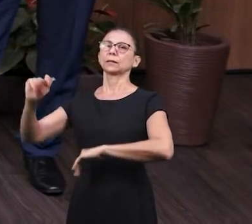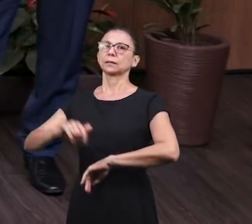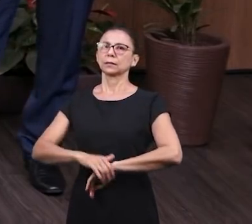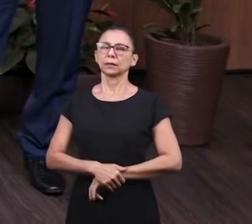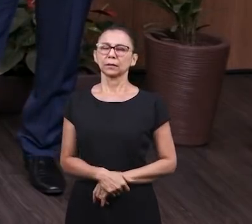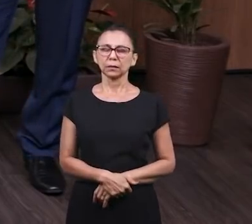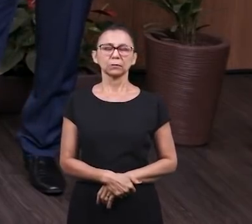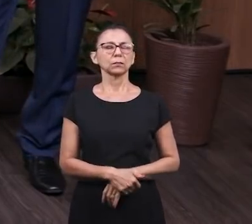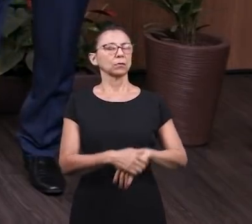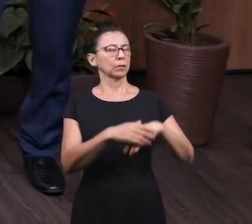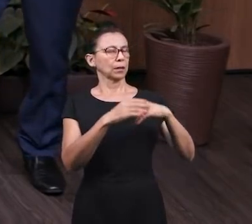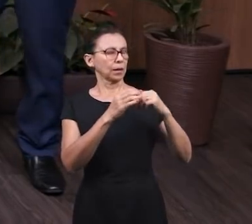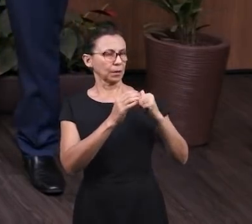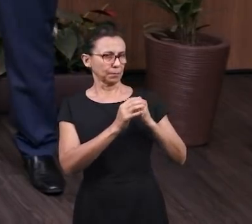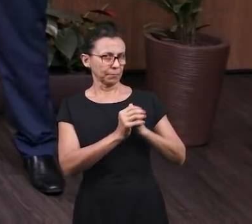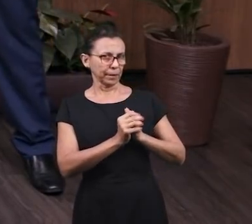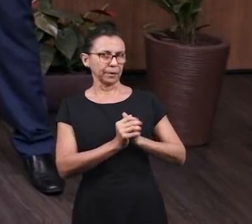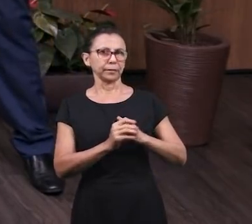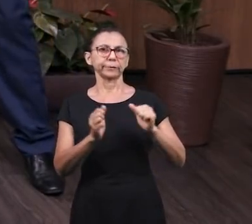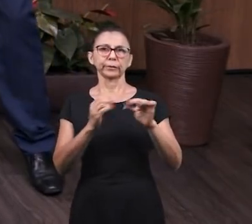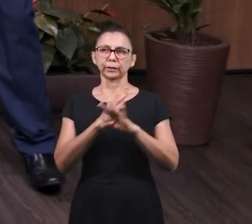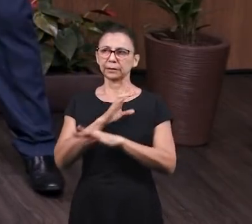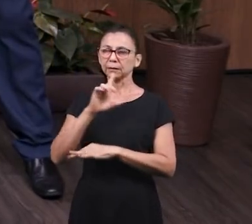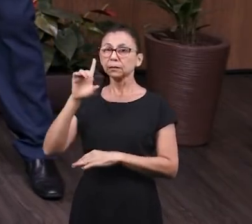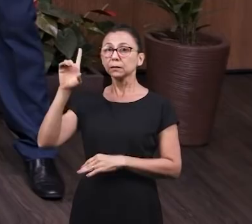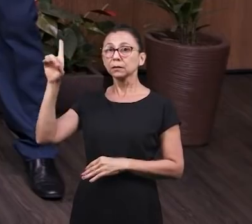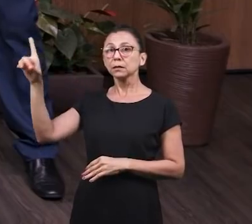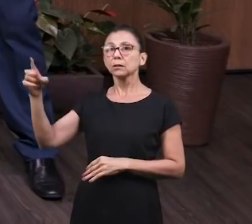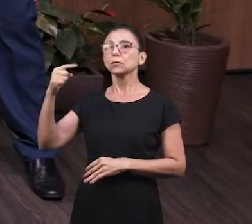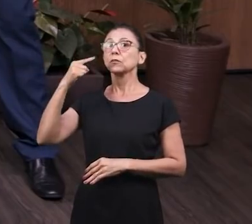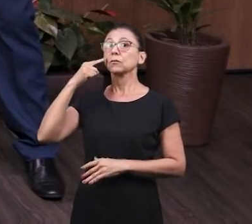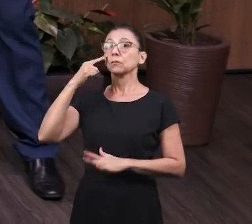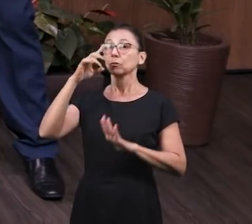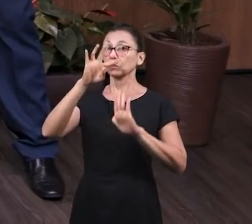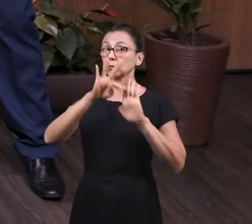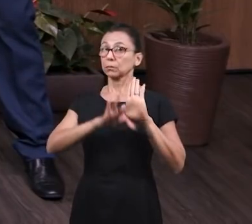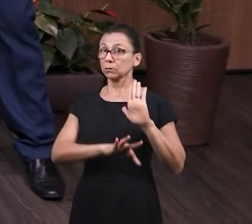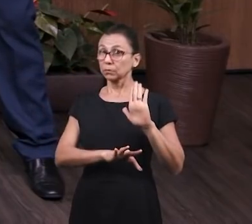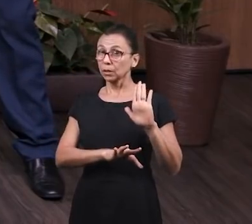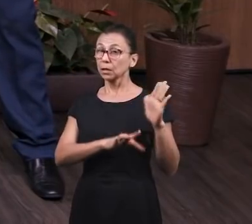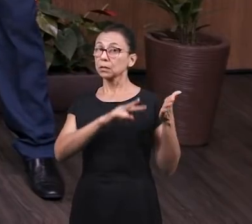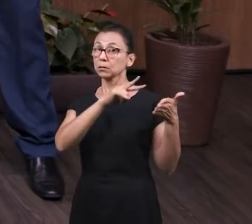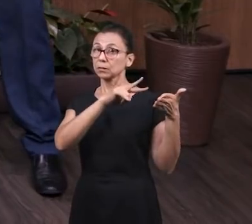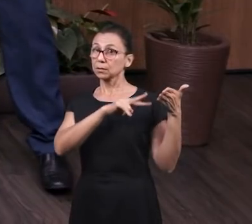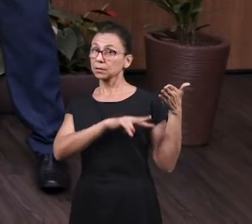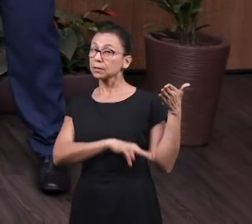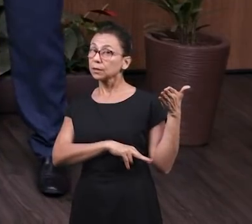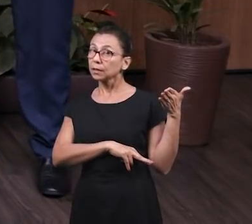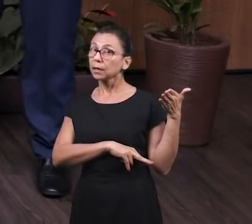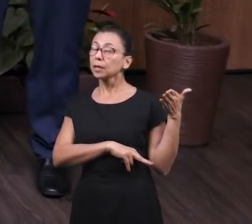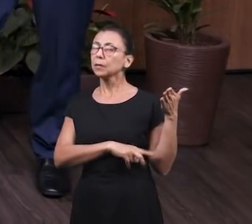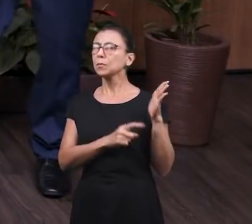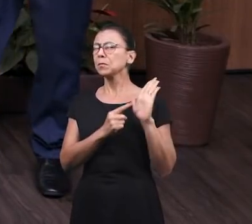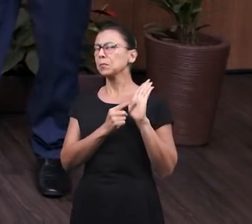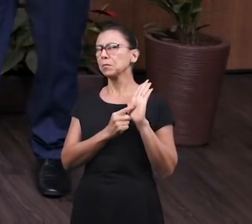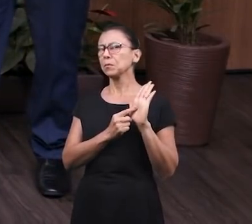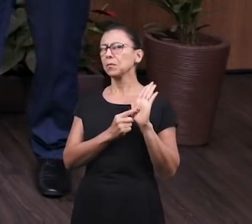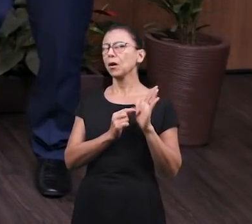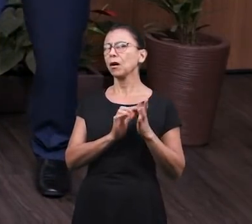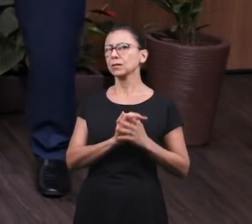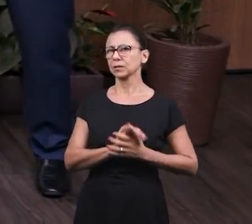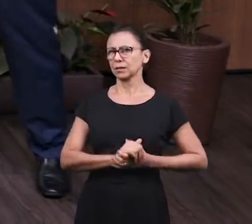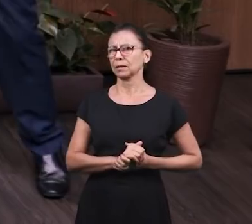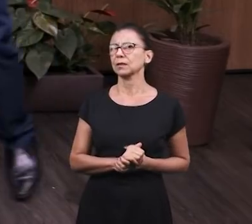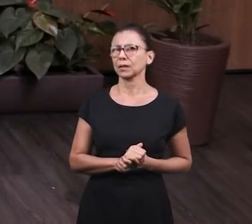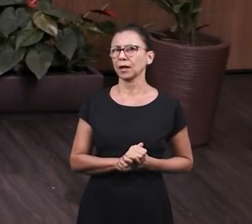E veja que o texto que nós lemos, da mesma forma, também diz que a